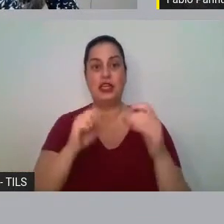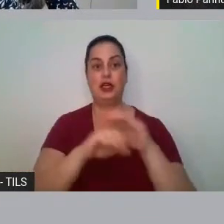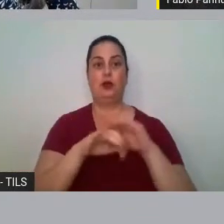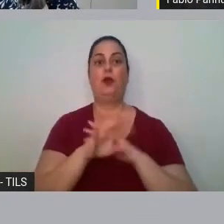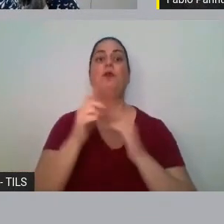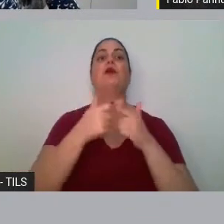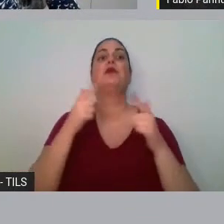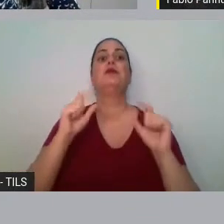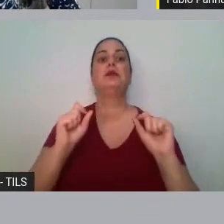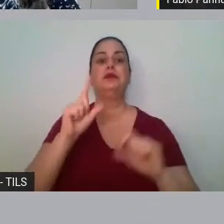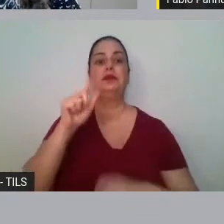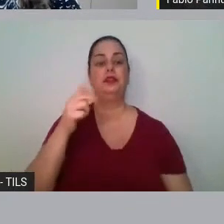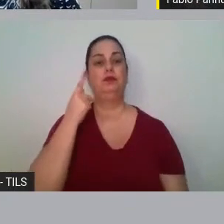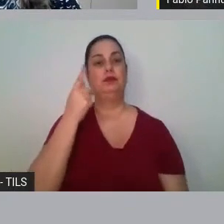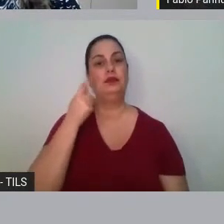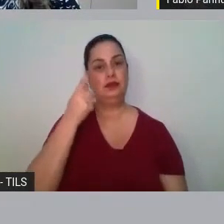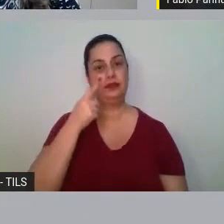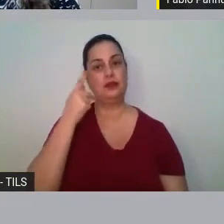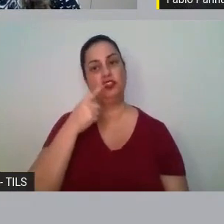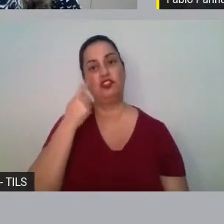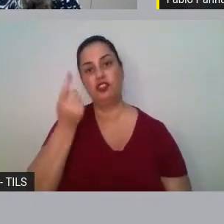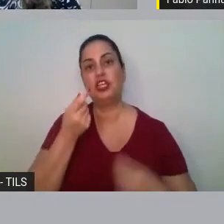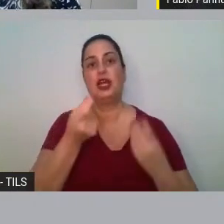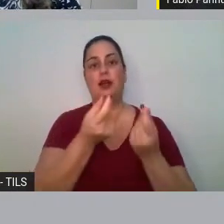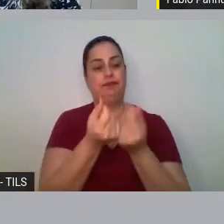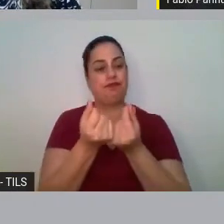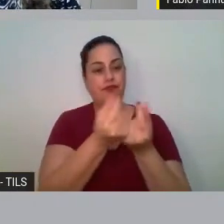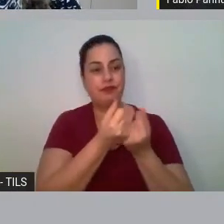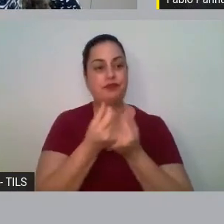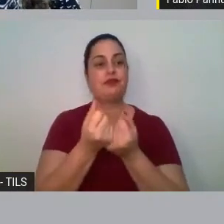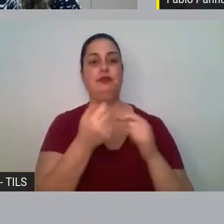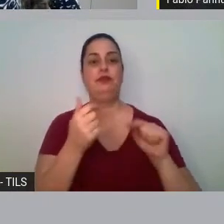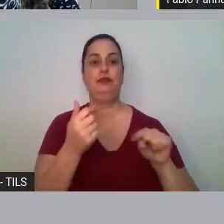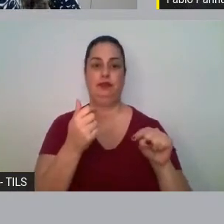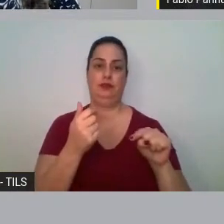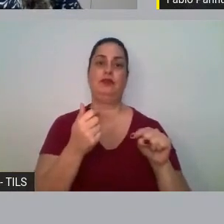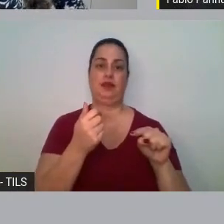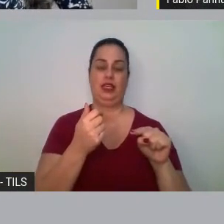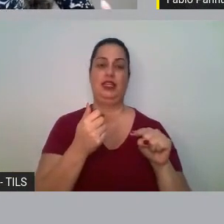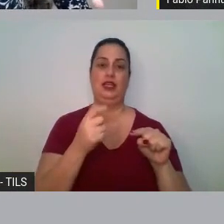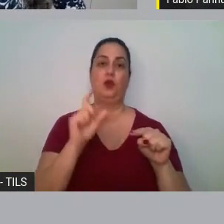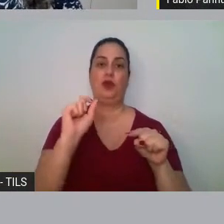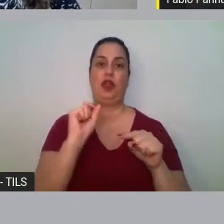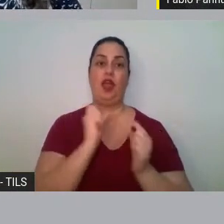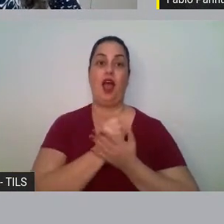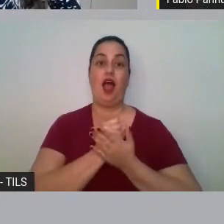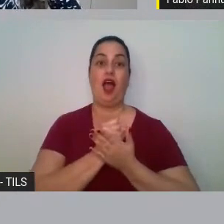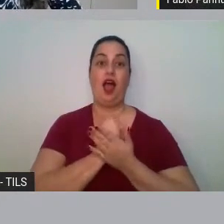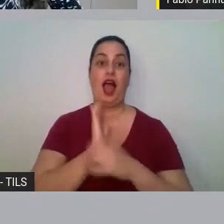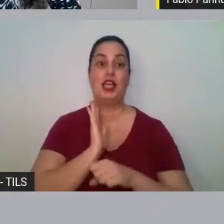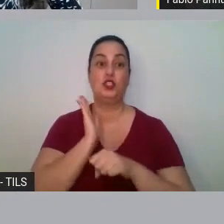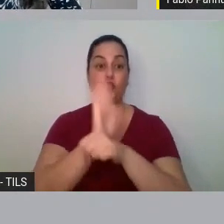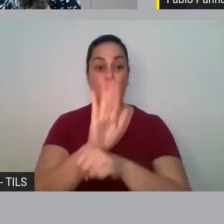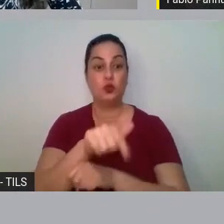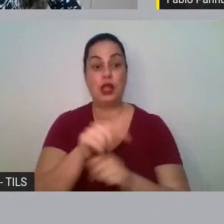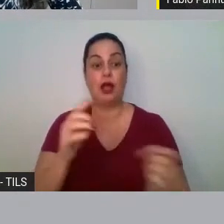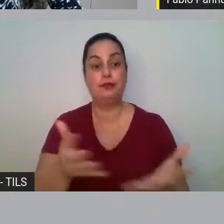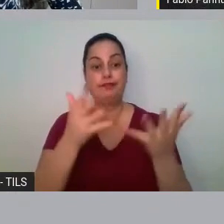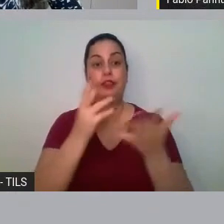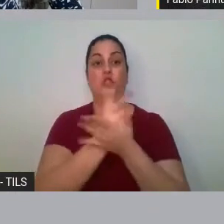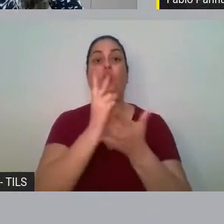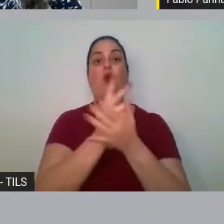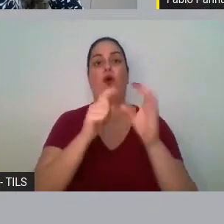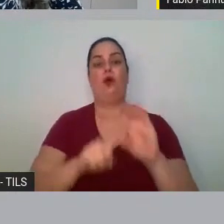política monetária suicida do Banco Central que privilegia o sistema da dívida. Como é possível, com essa riqueza